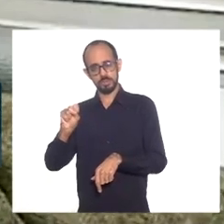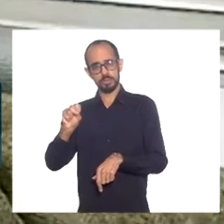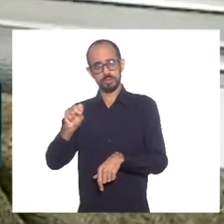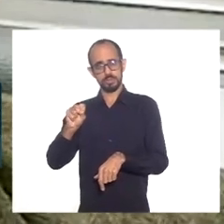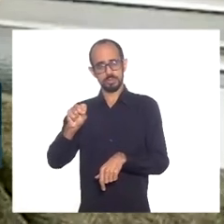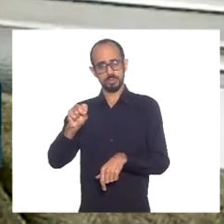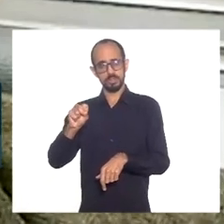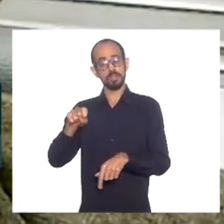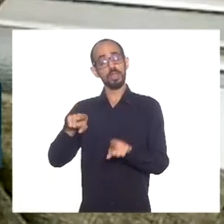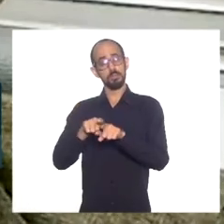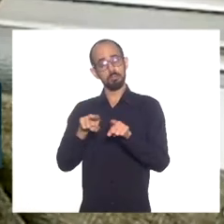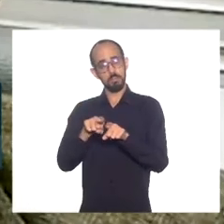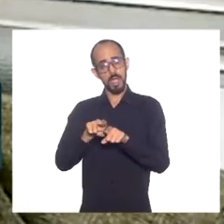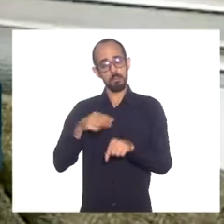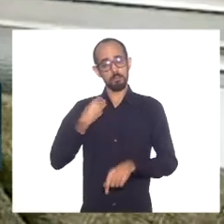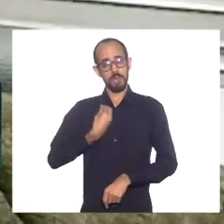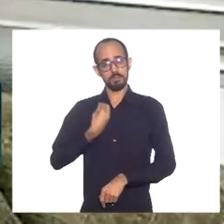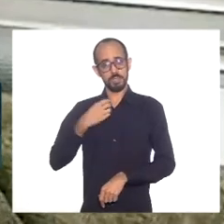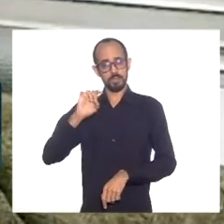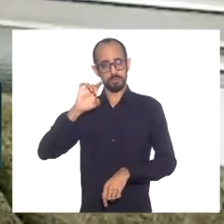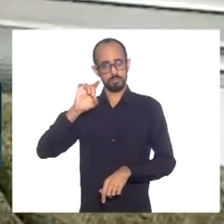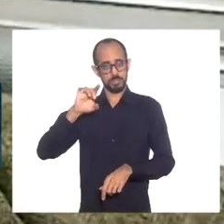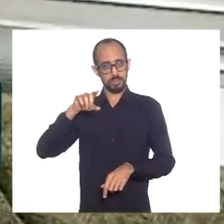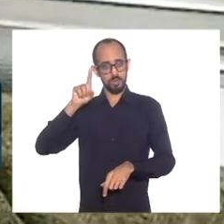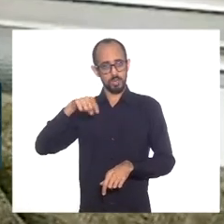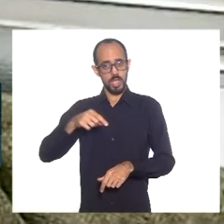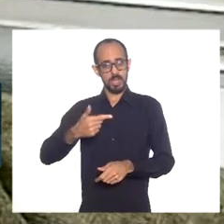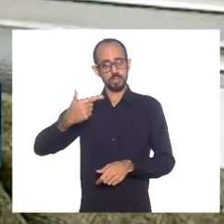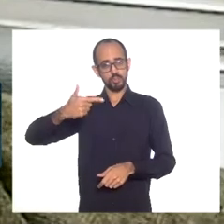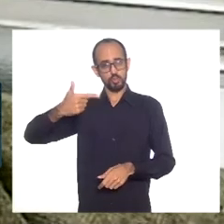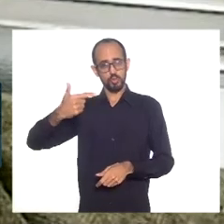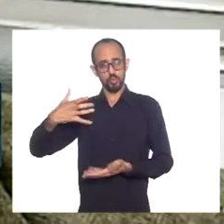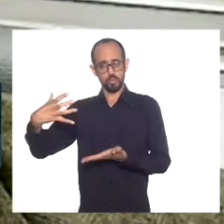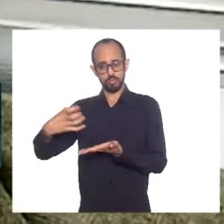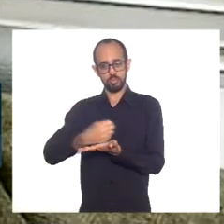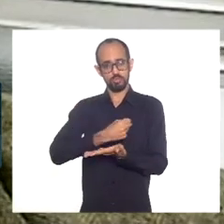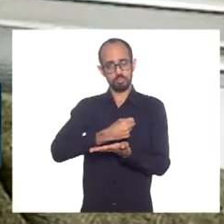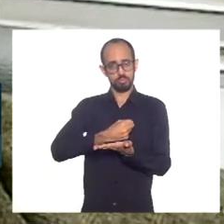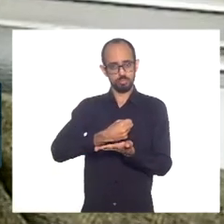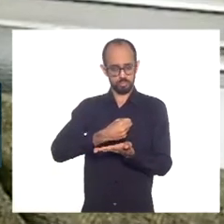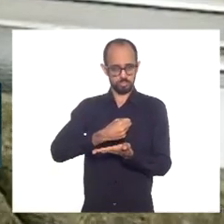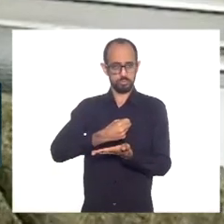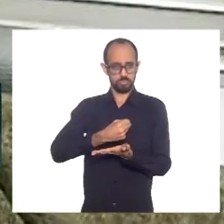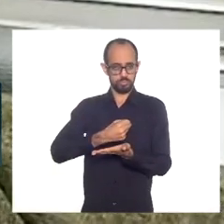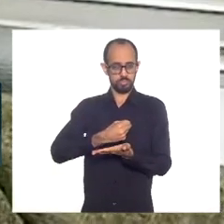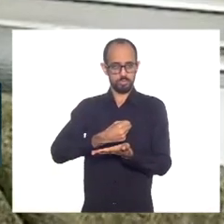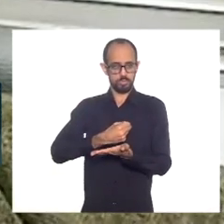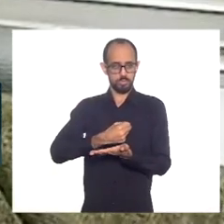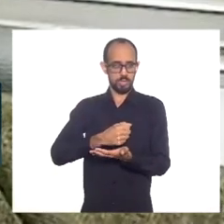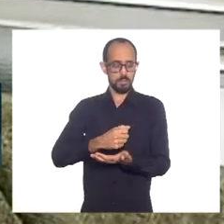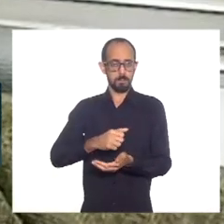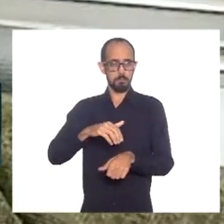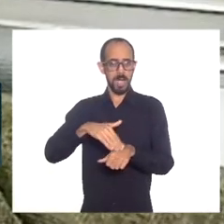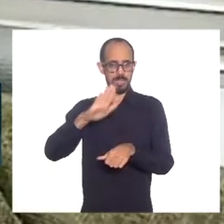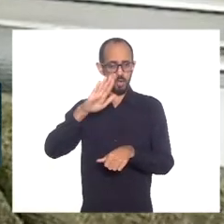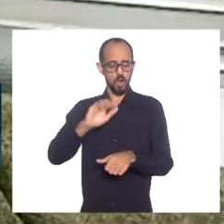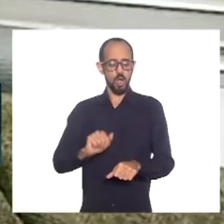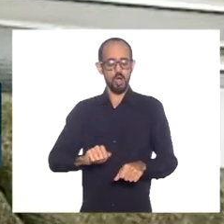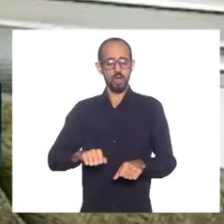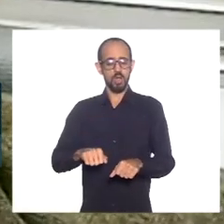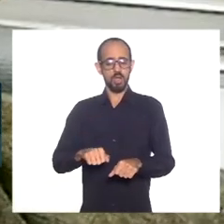maior fonte do Estado. Só é maior do que o ROI de participação especial, a arrecadação